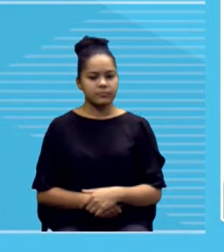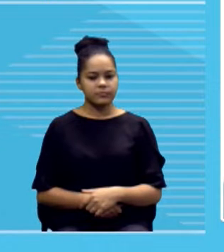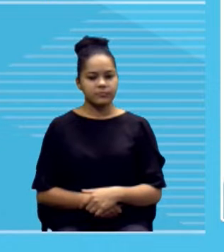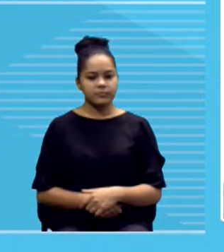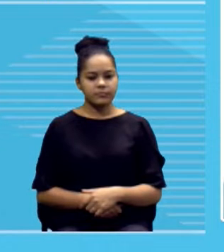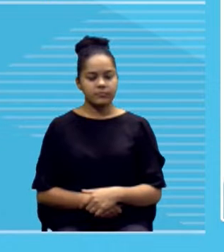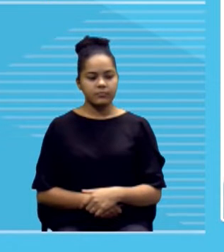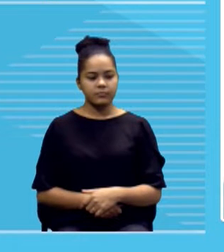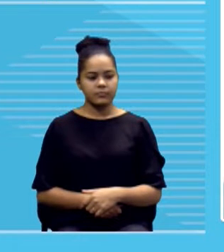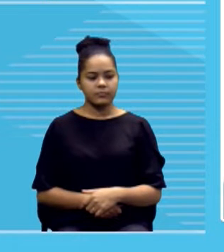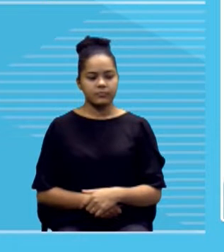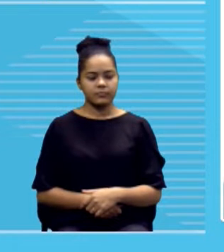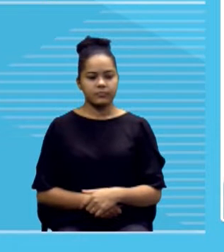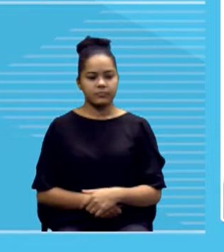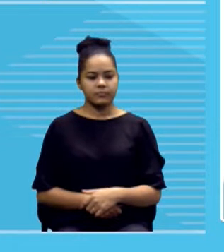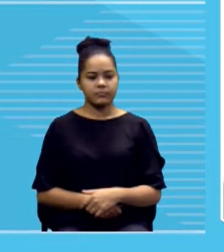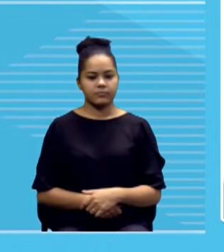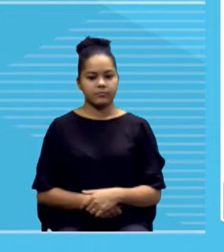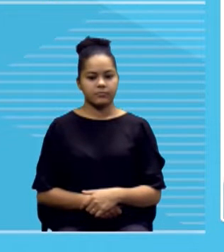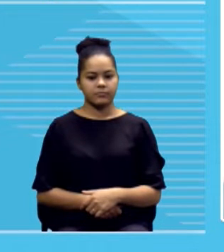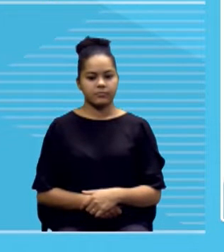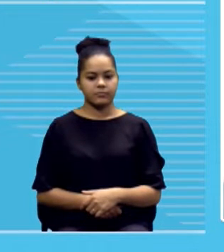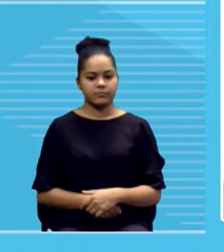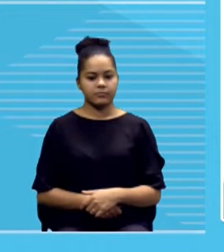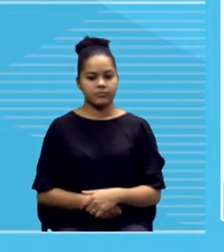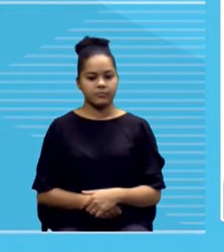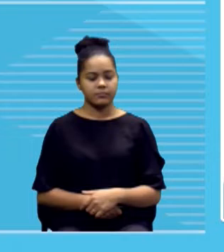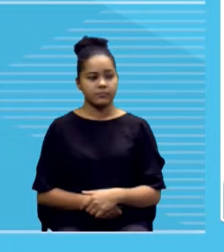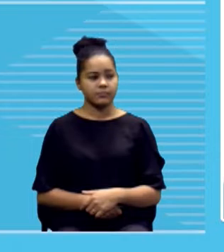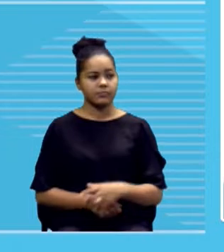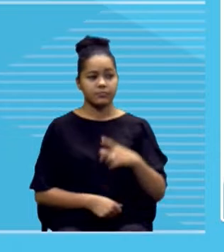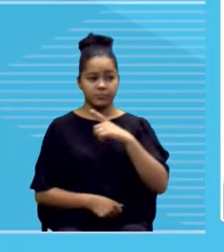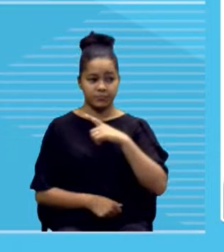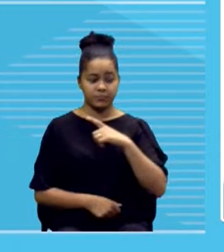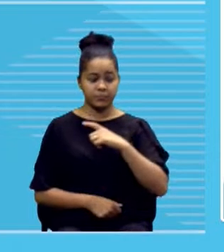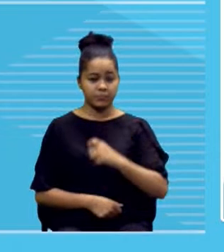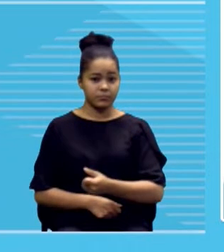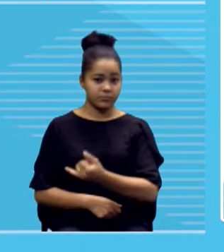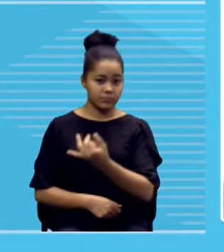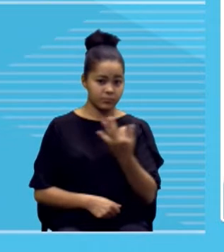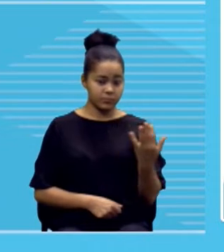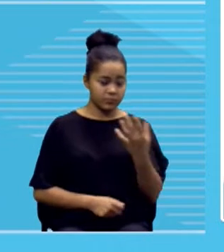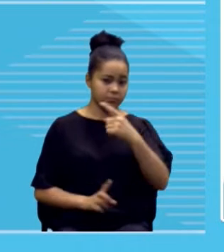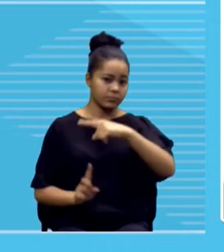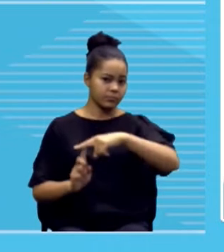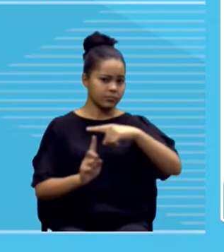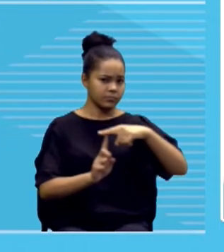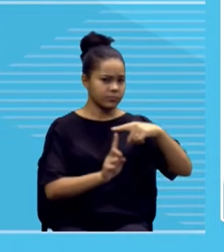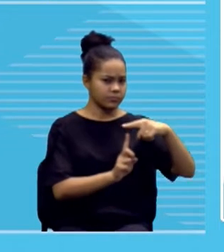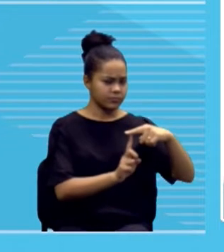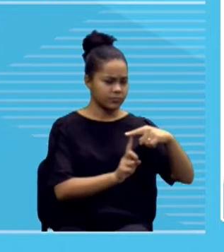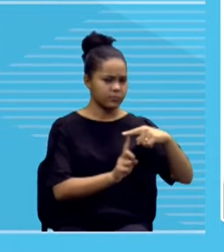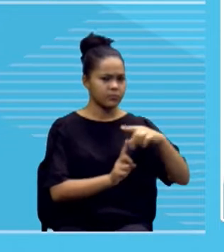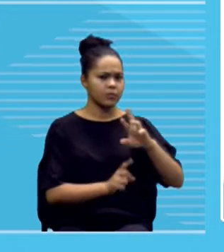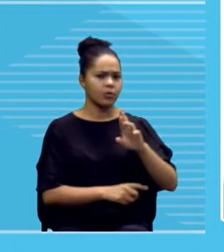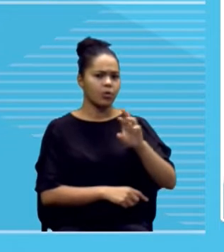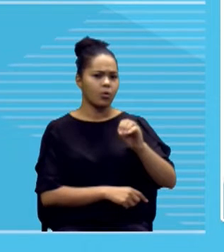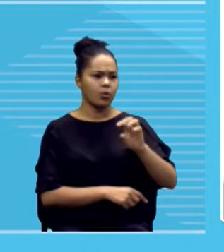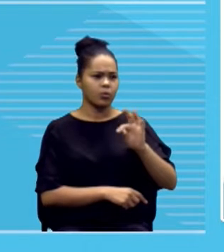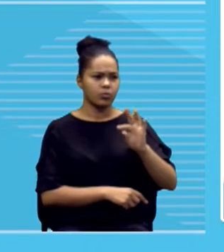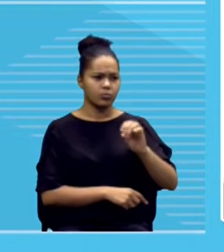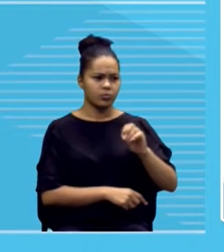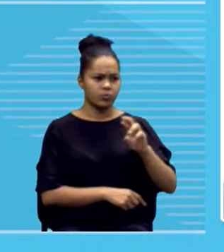tipos básicos de rotores eólicos. Isso que é importante. Existem dois tipos básicos de rotores